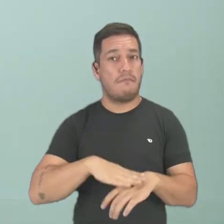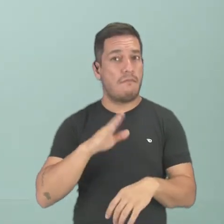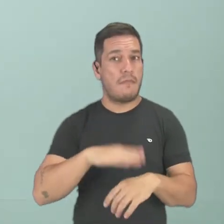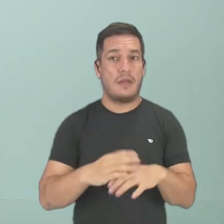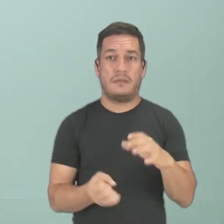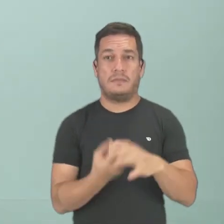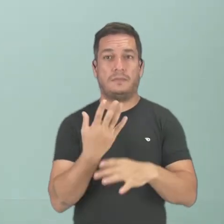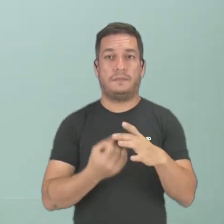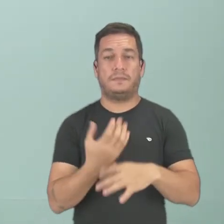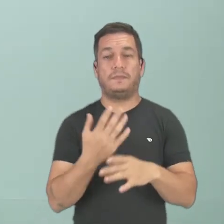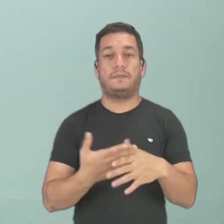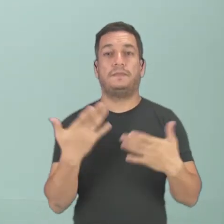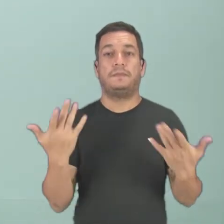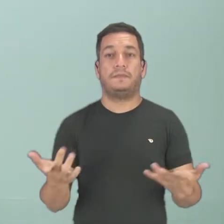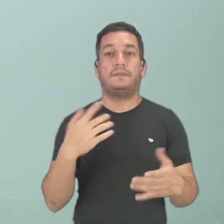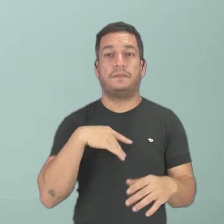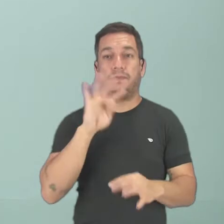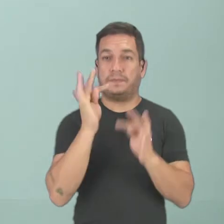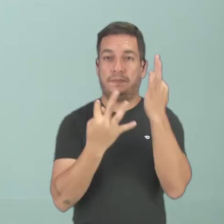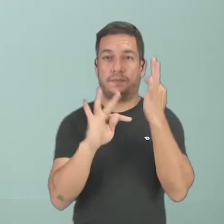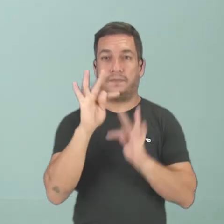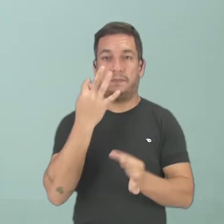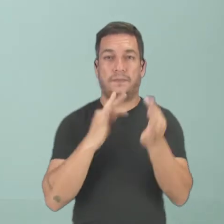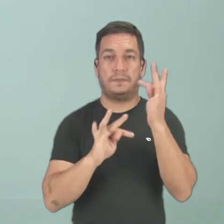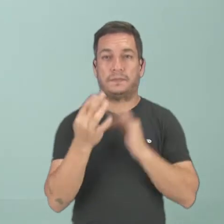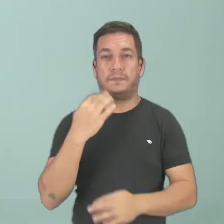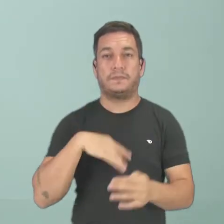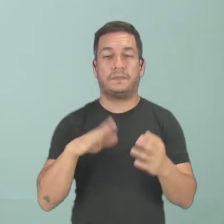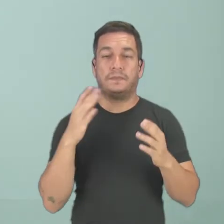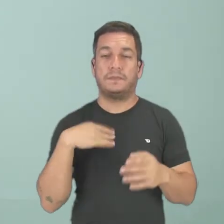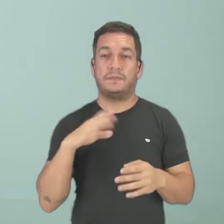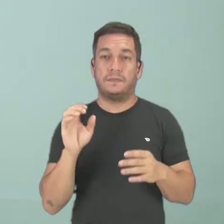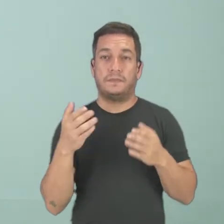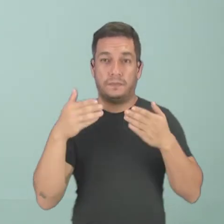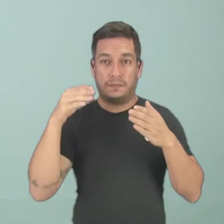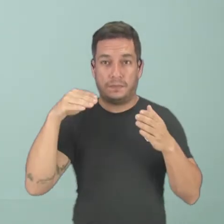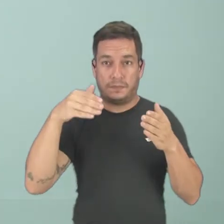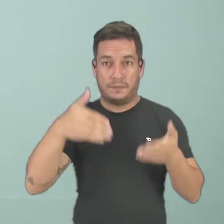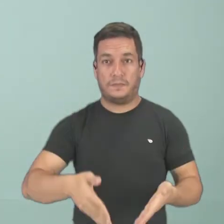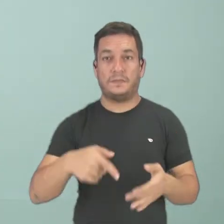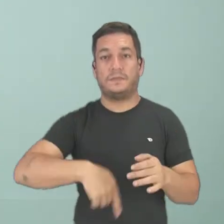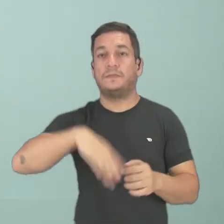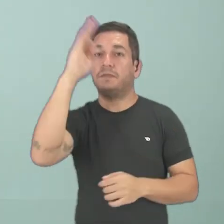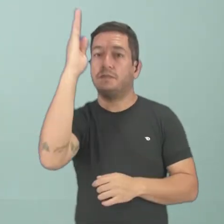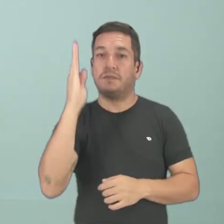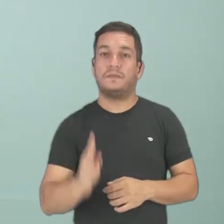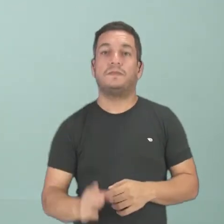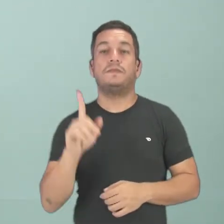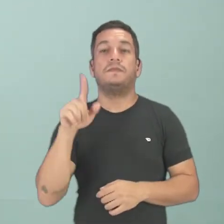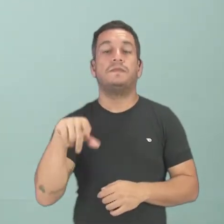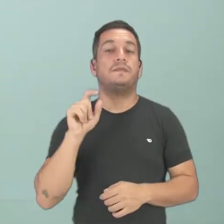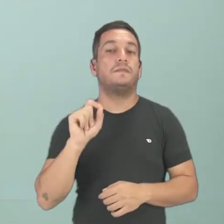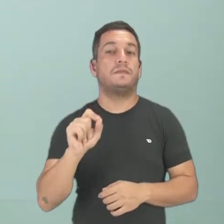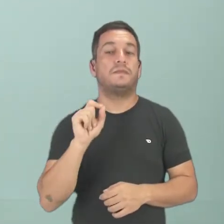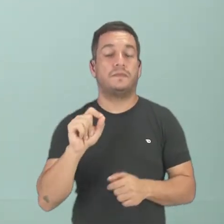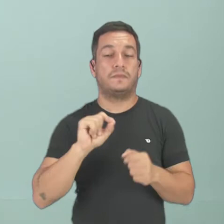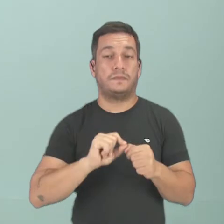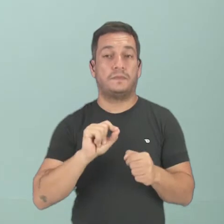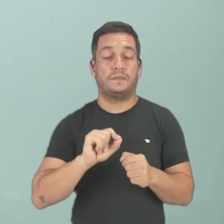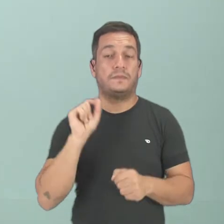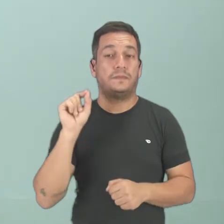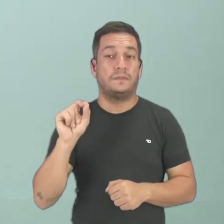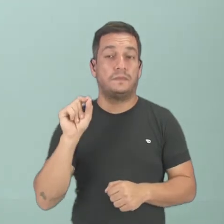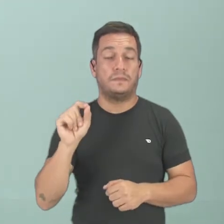de uma certa forma, a tecnologia que chegou ao nosso país, de uma certa forma, ela fez com que